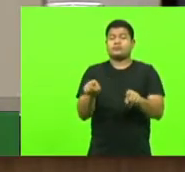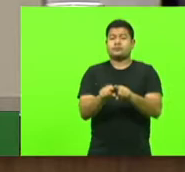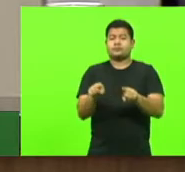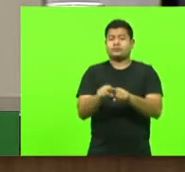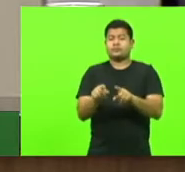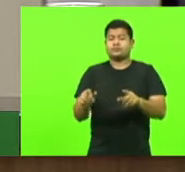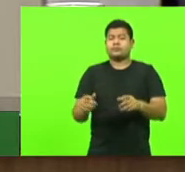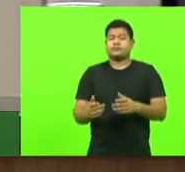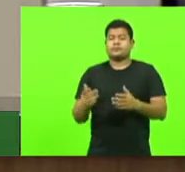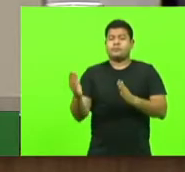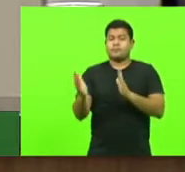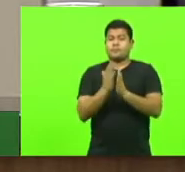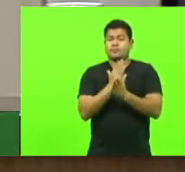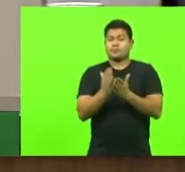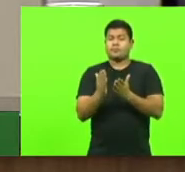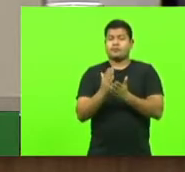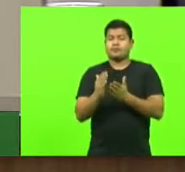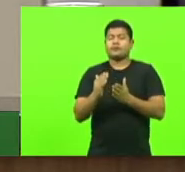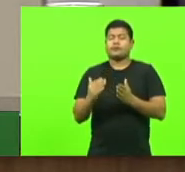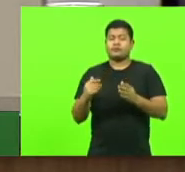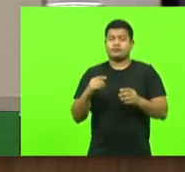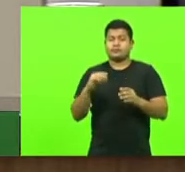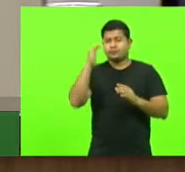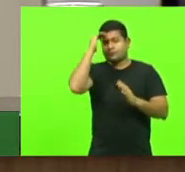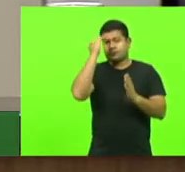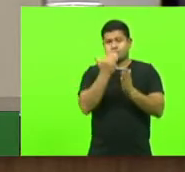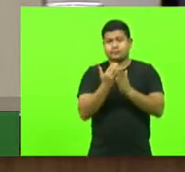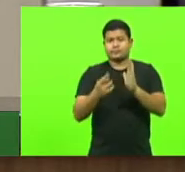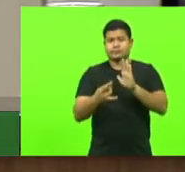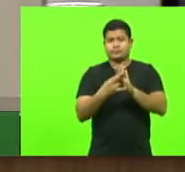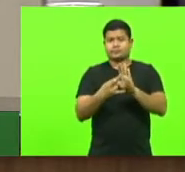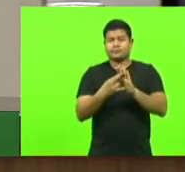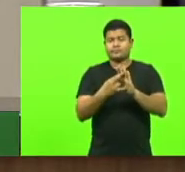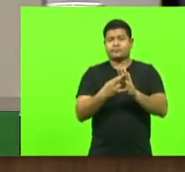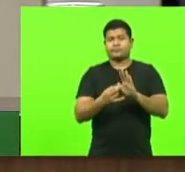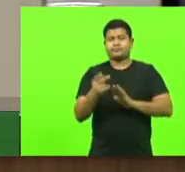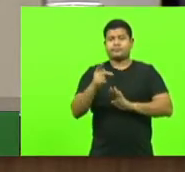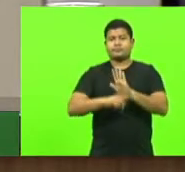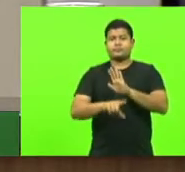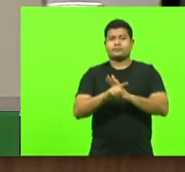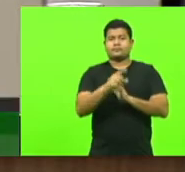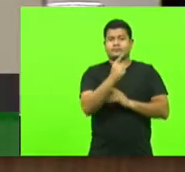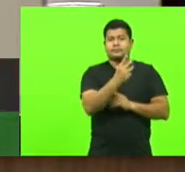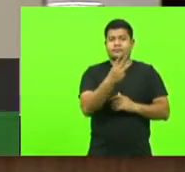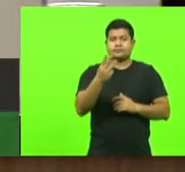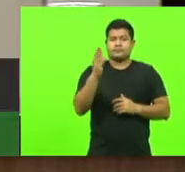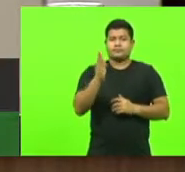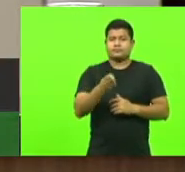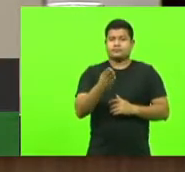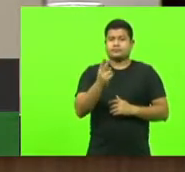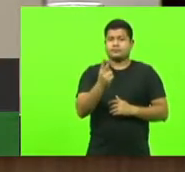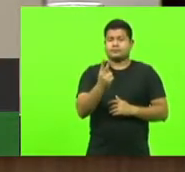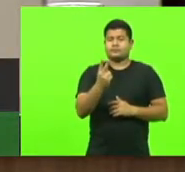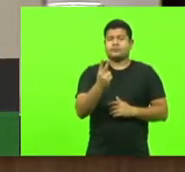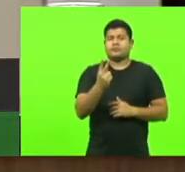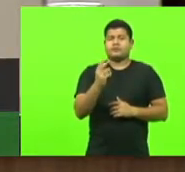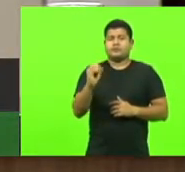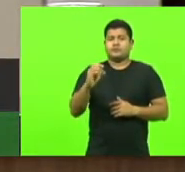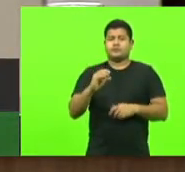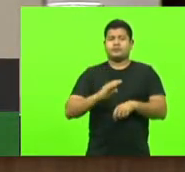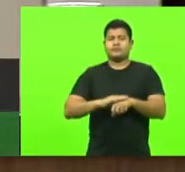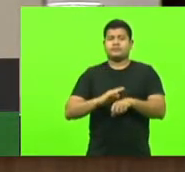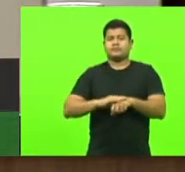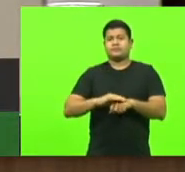seu encaminhamento conforme o regimento interno. Projeto de Lei 133.2/2020, autor deputado Milton Obos. Projeto de